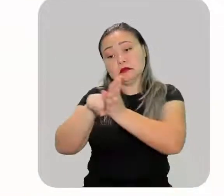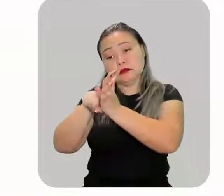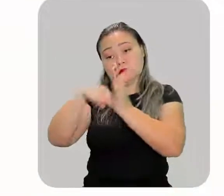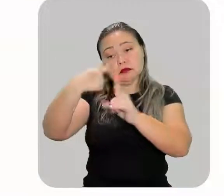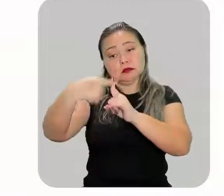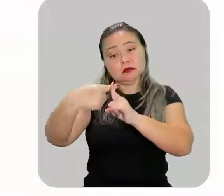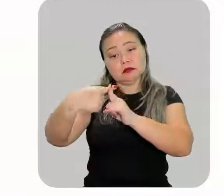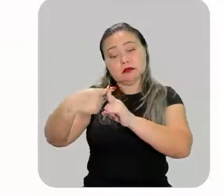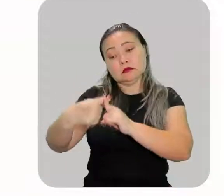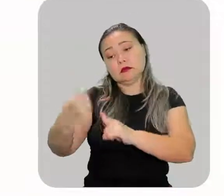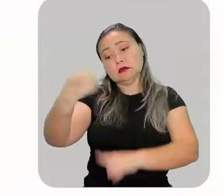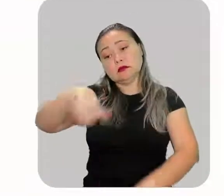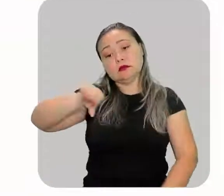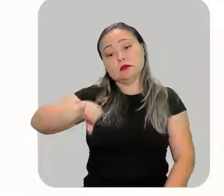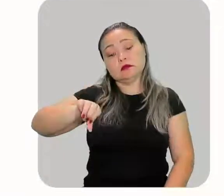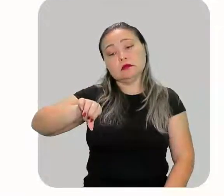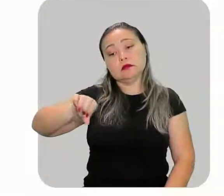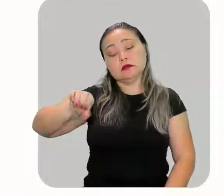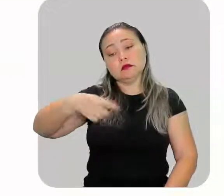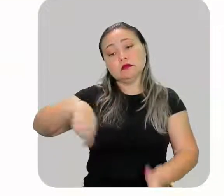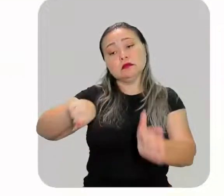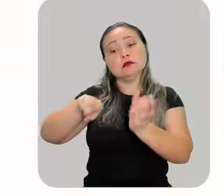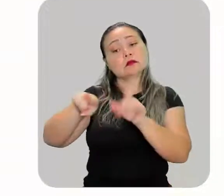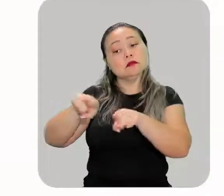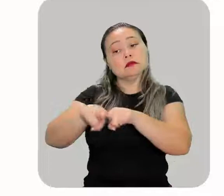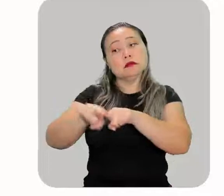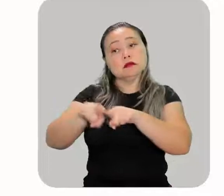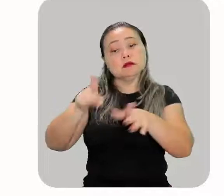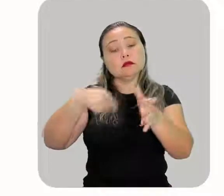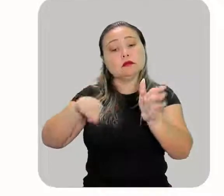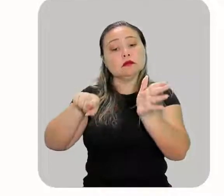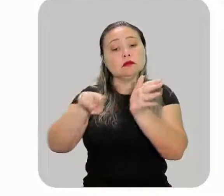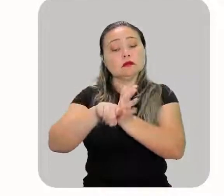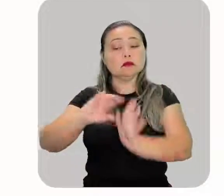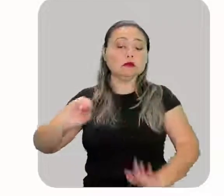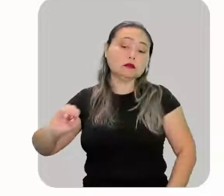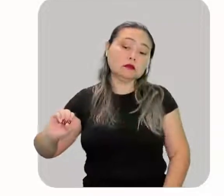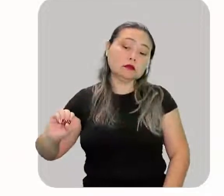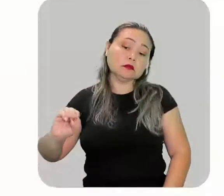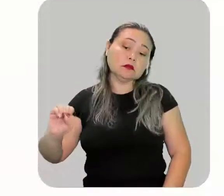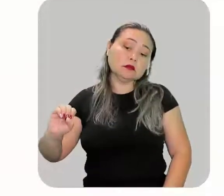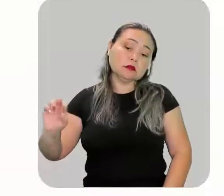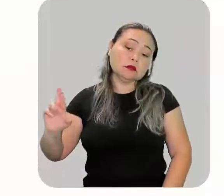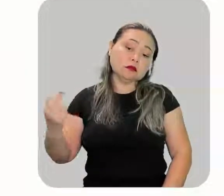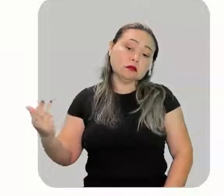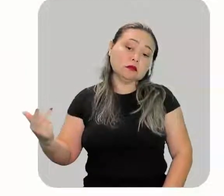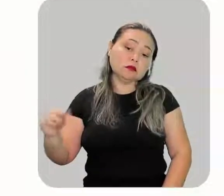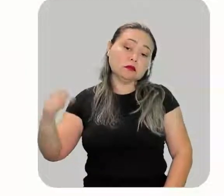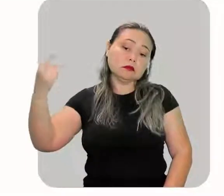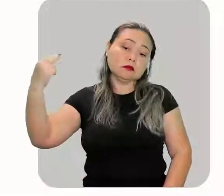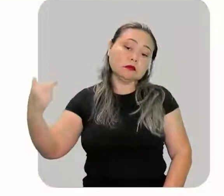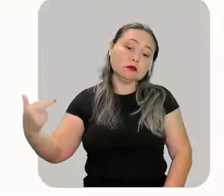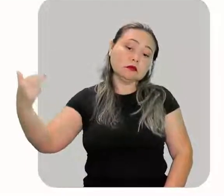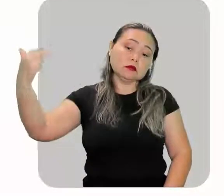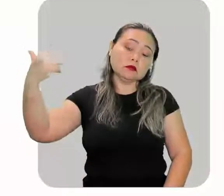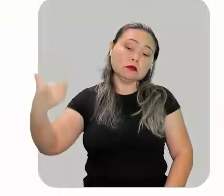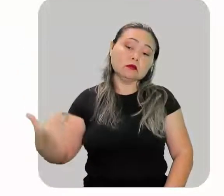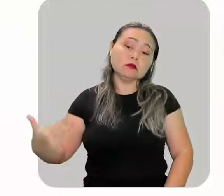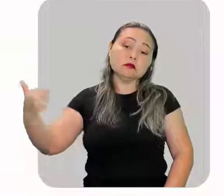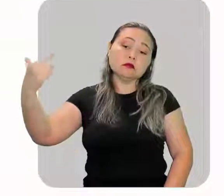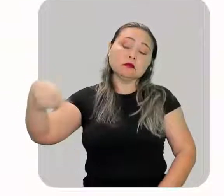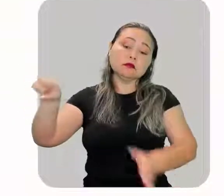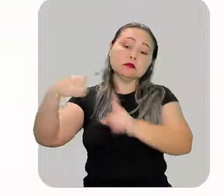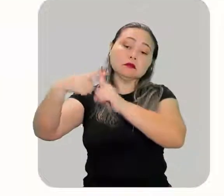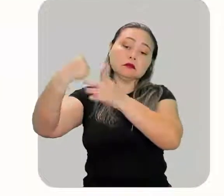menos. Mais. E 3 ao quadrado? 9. 9 também, né? 9 menos 9 igual a 0, Zero. zerou. Então, fazendo com 3 ou